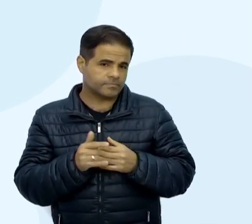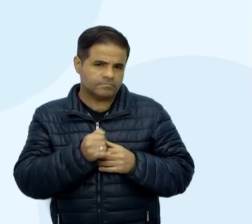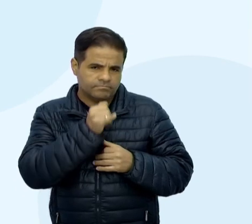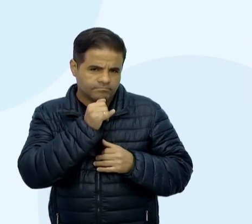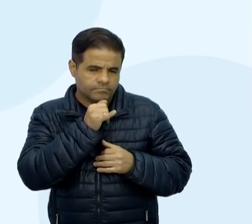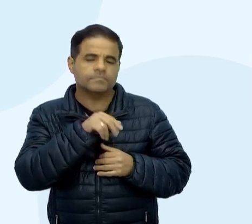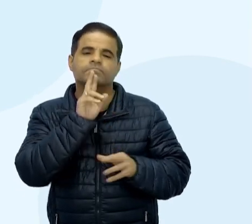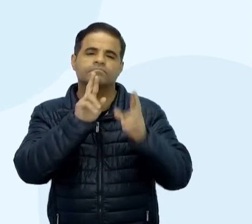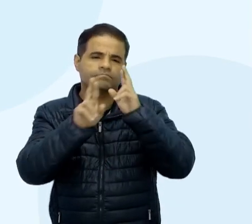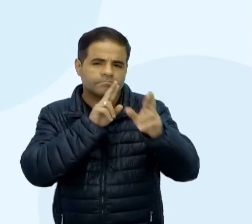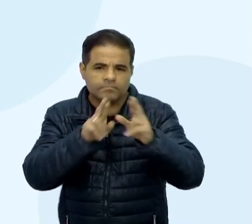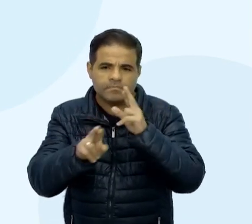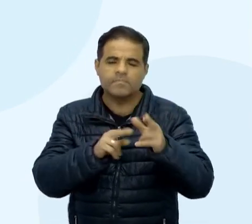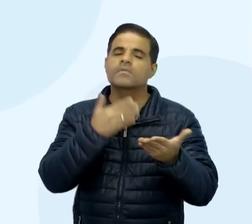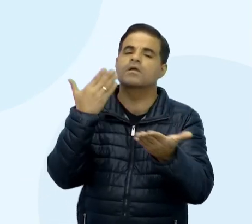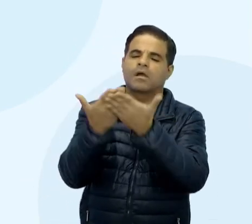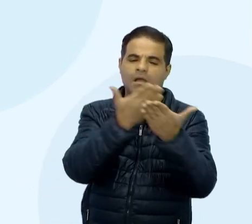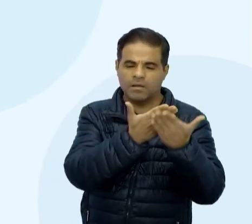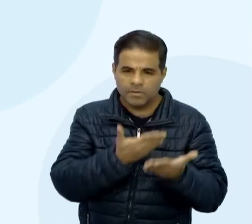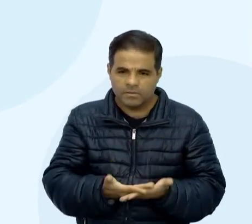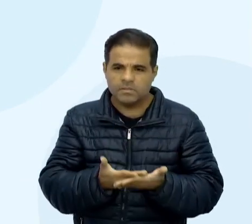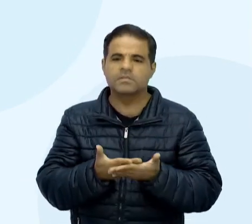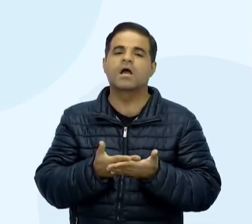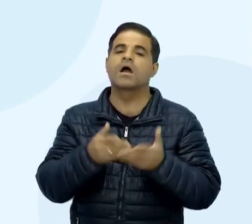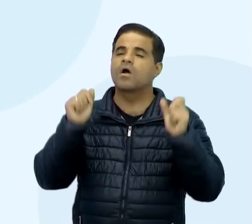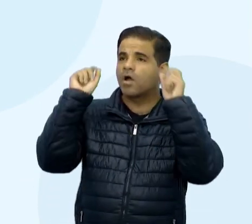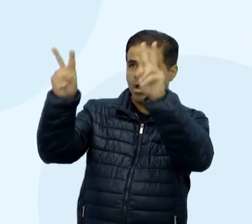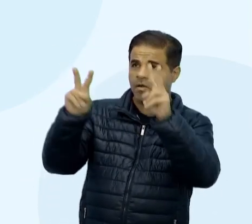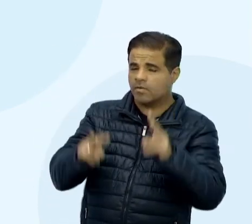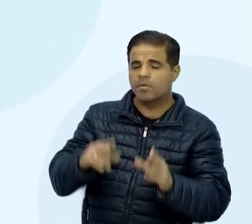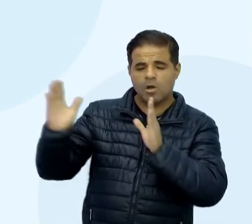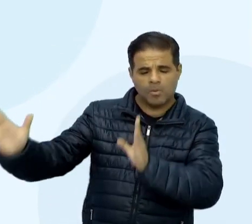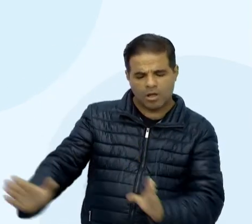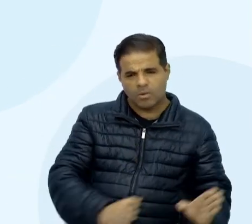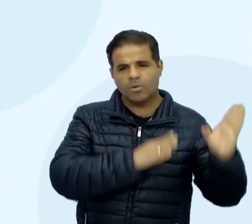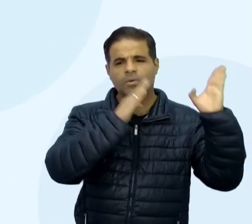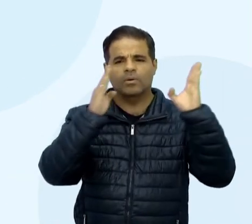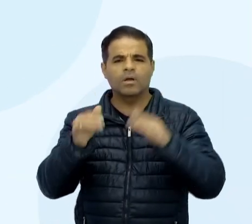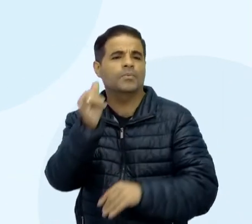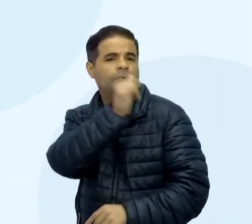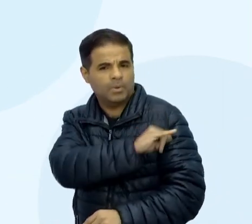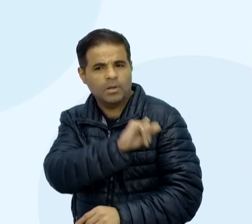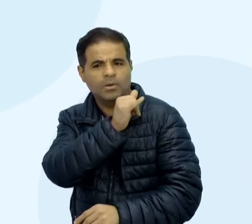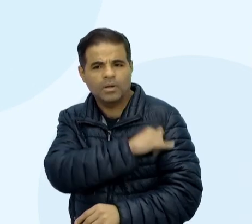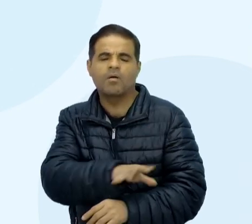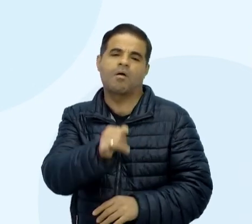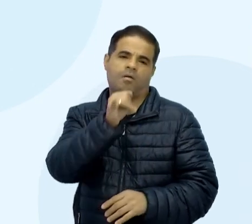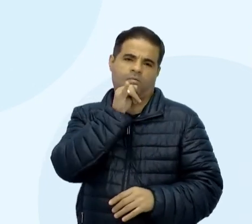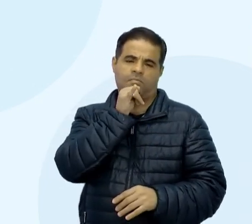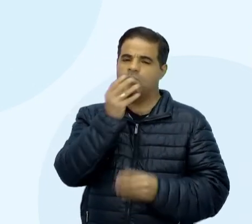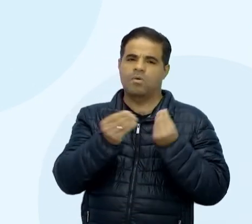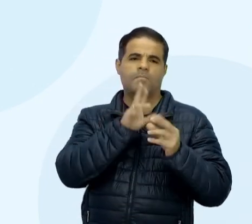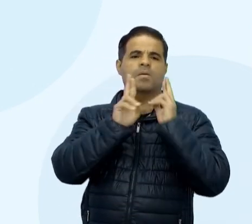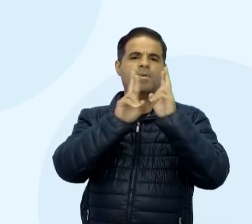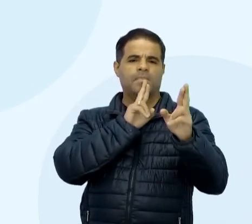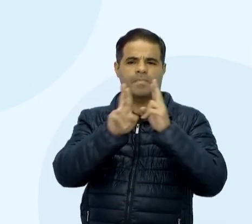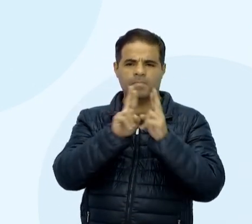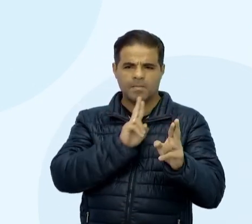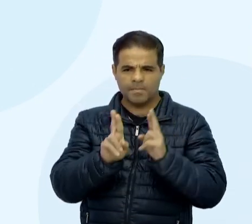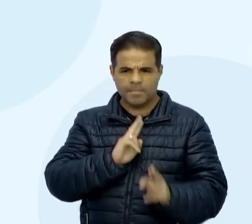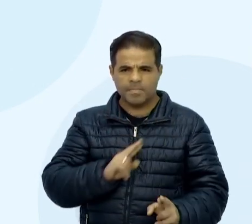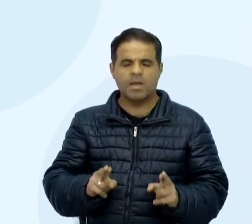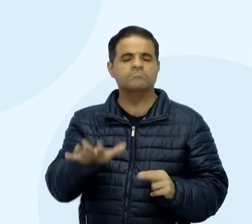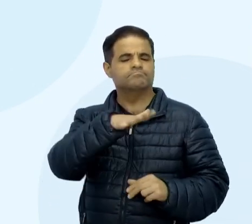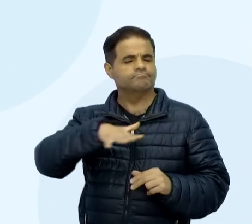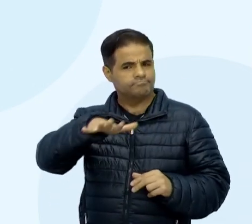exemplo de resposta, né? Então, nessa aula a gente viu o Morro da Providência no Rio de Janeiro, né, o exemplo de como responder baseado no Morro